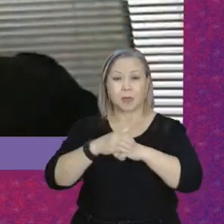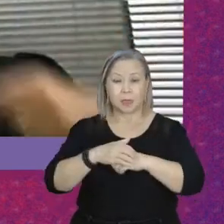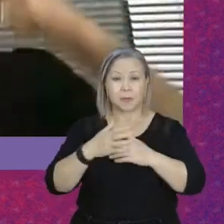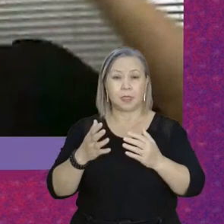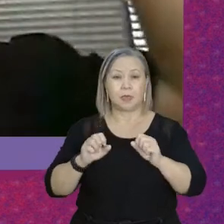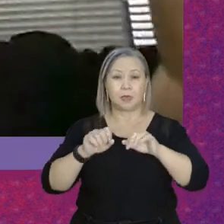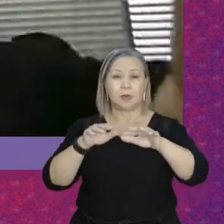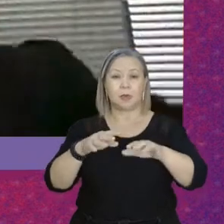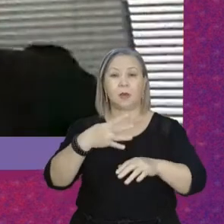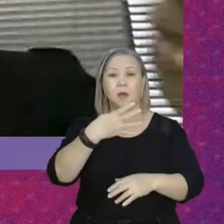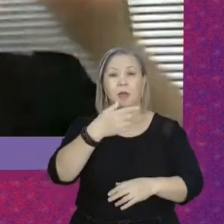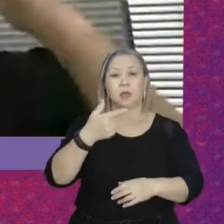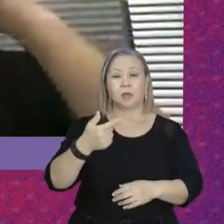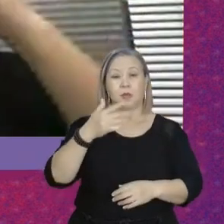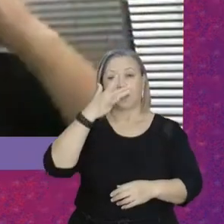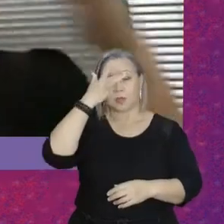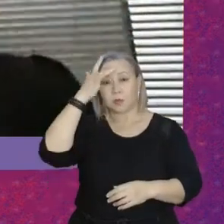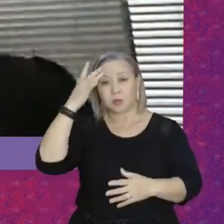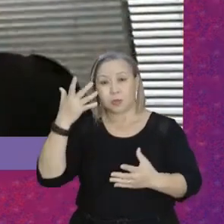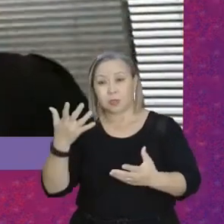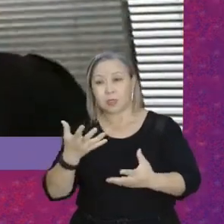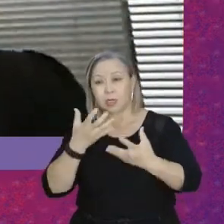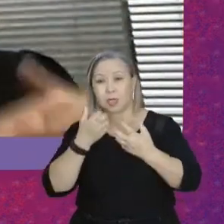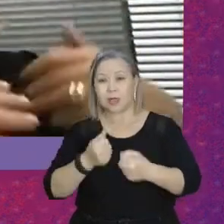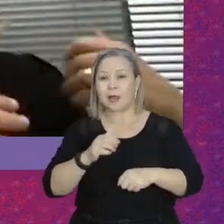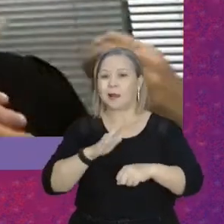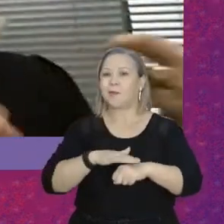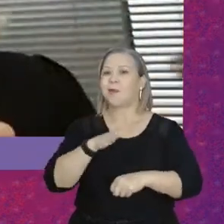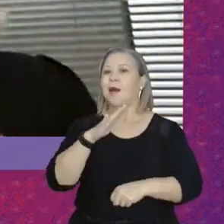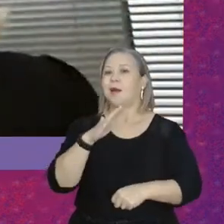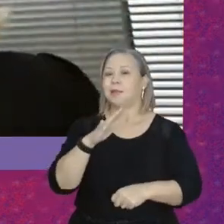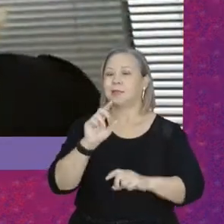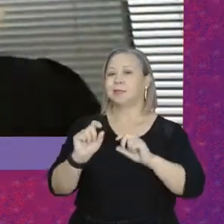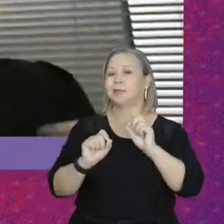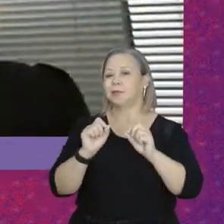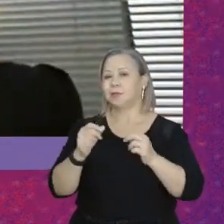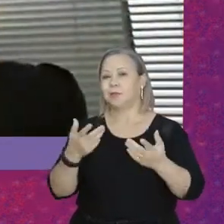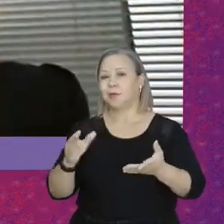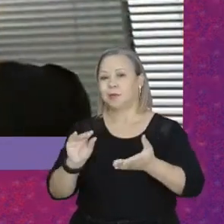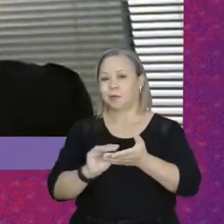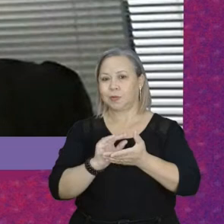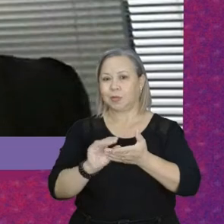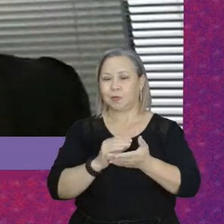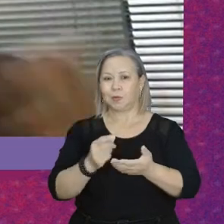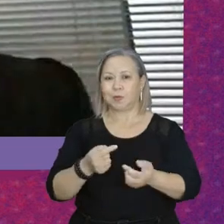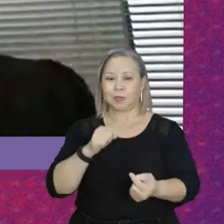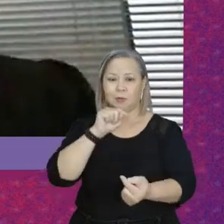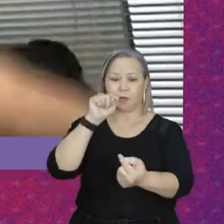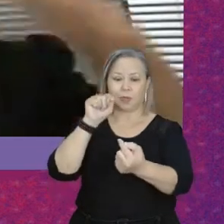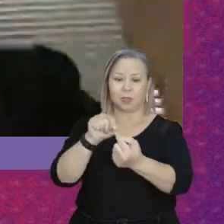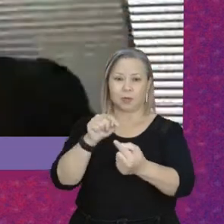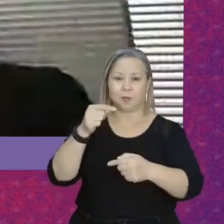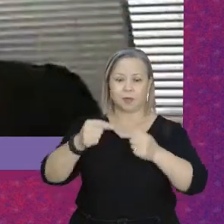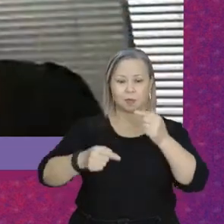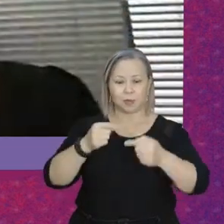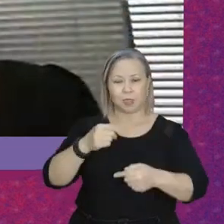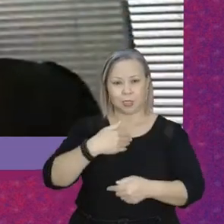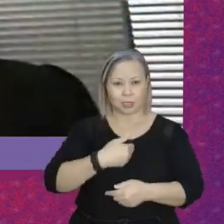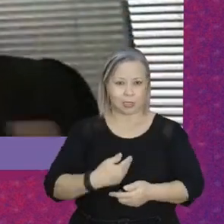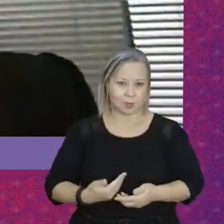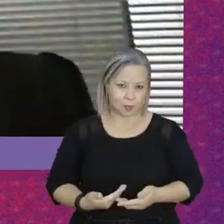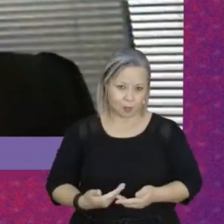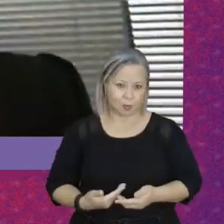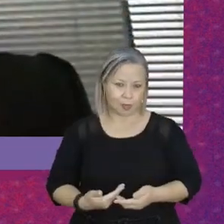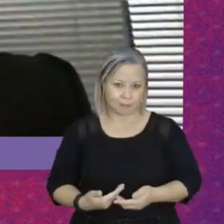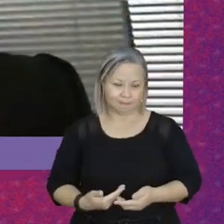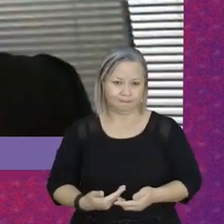né, ganharam durante a pandemia muito mais do que os recursos que são destinados para as políticas públicas, inclusive que